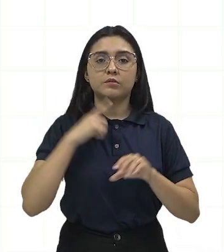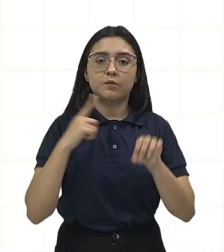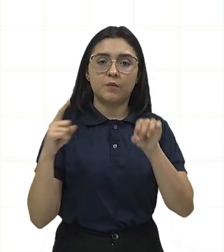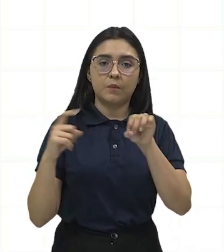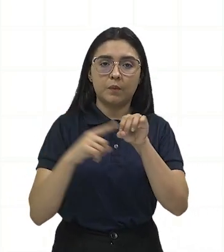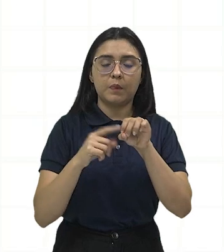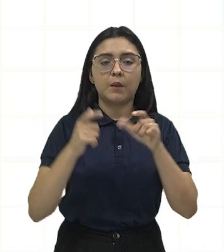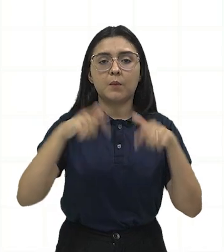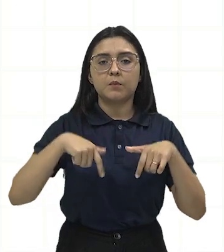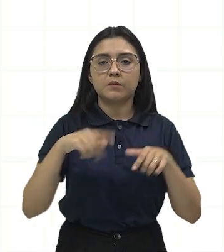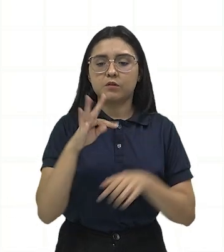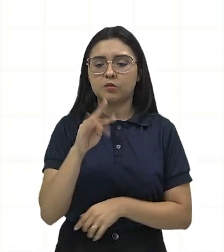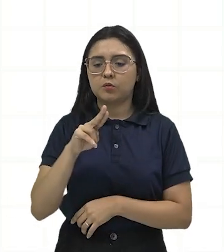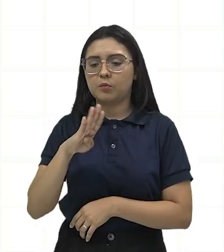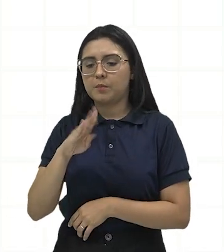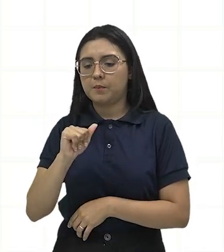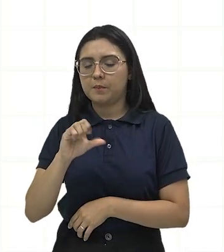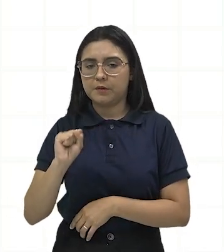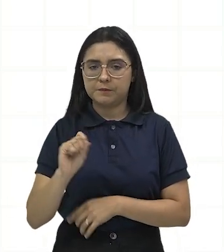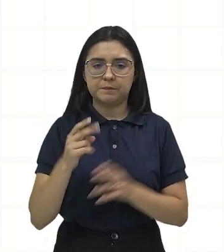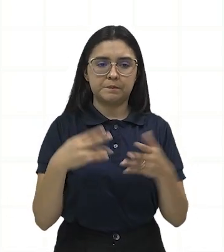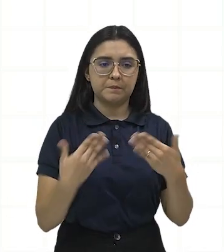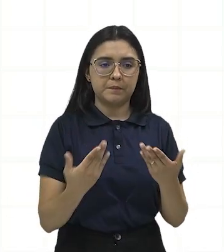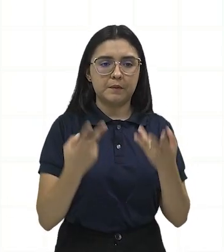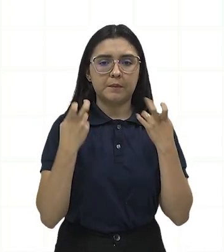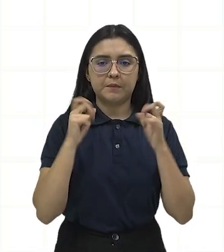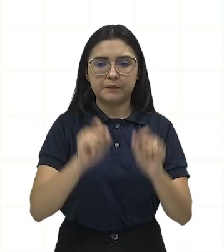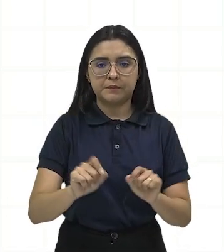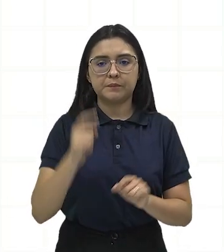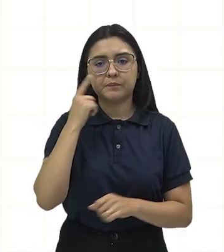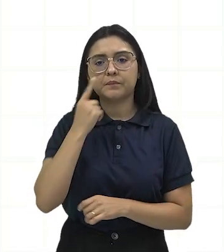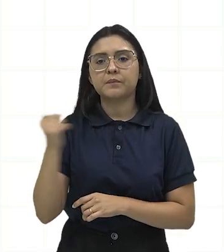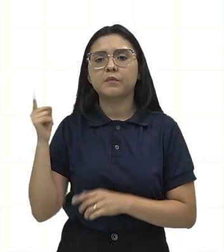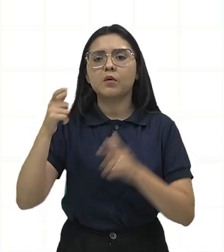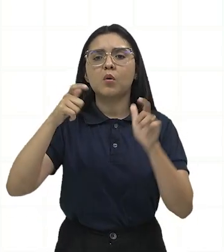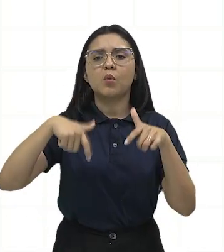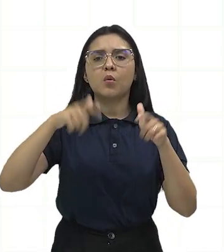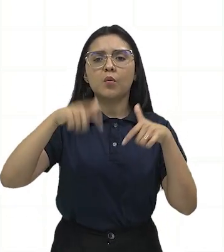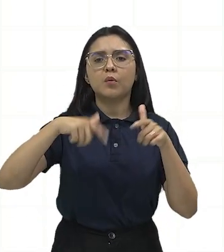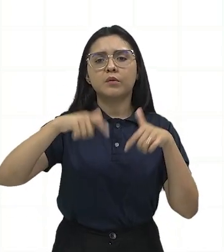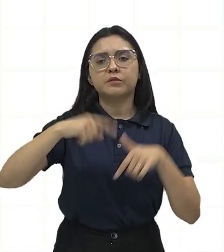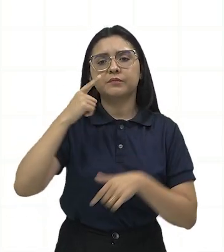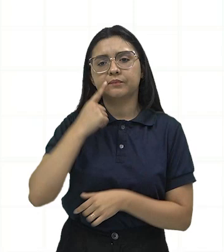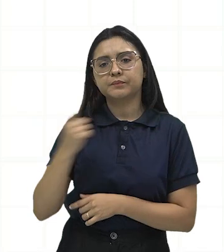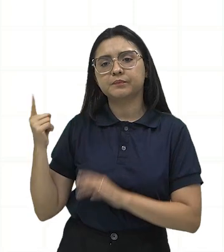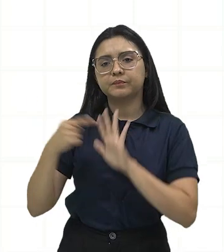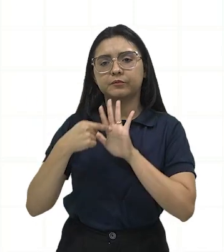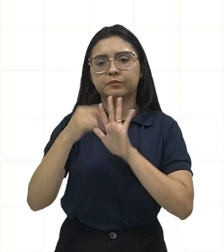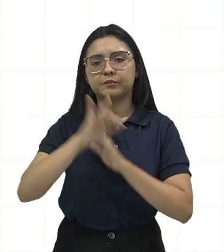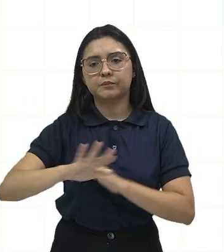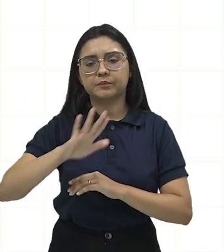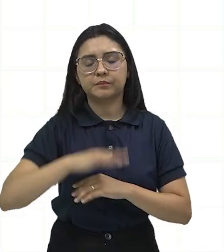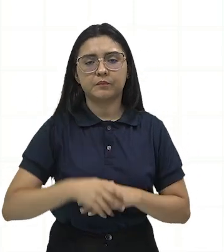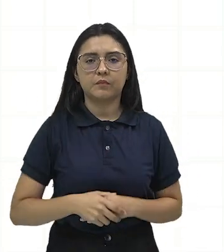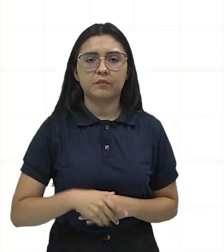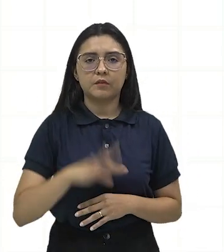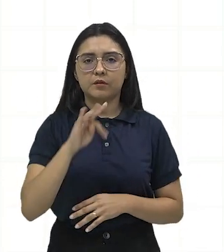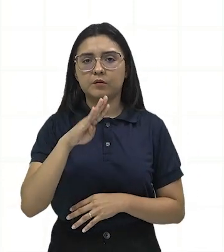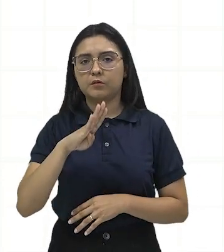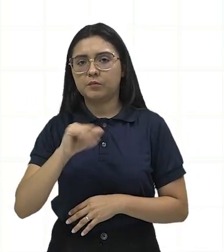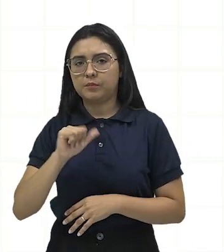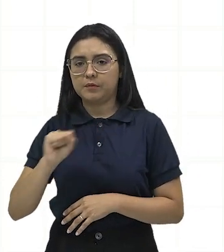nas tubas. Aqui a gente está vendo que as tubas estão localizadas nessa porção aqui do útero, certo? Já